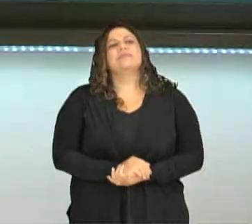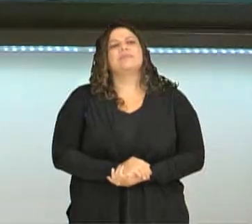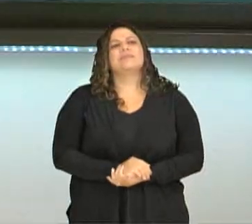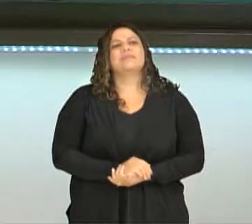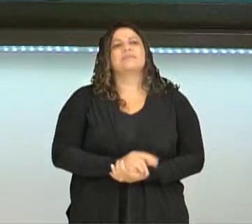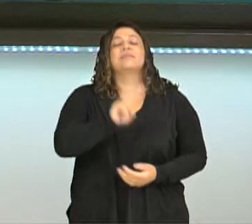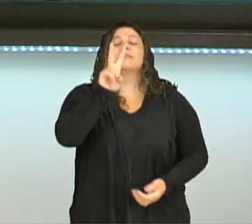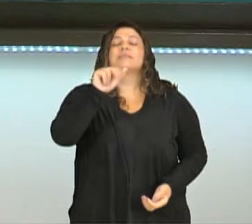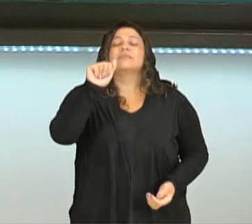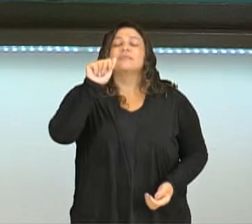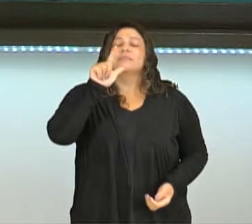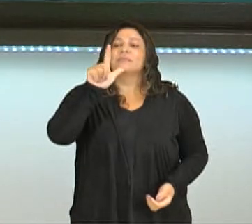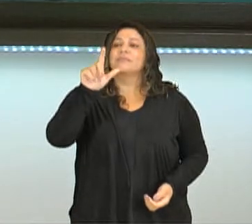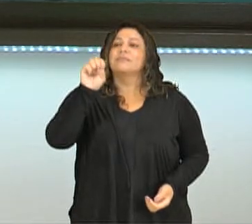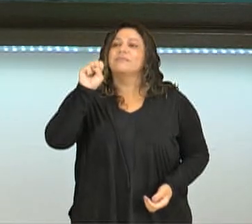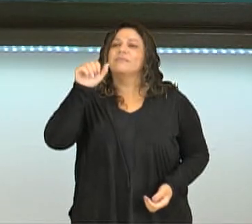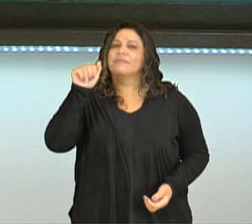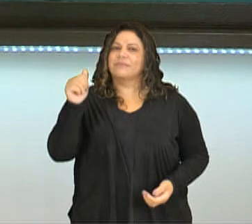A valsa.